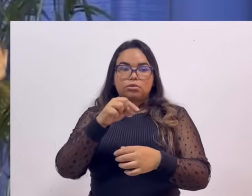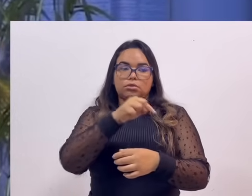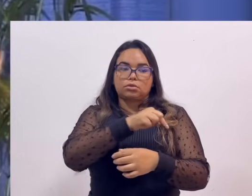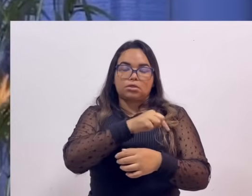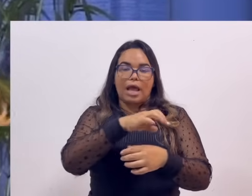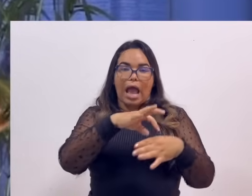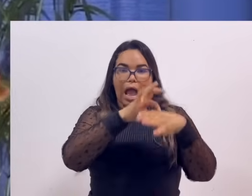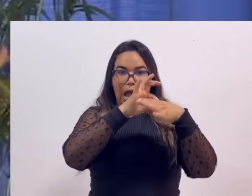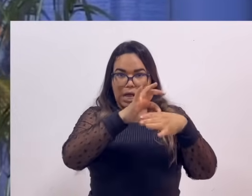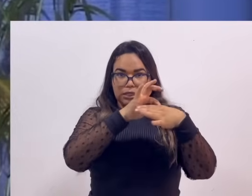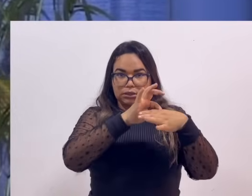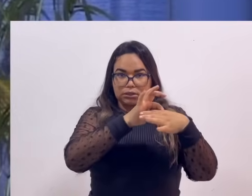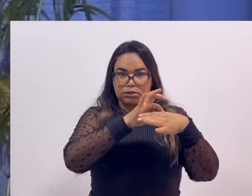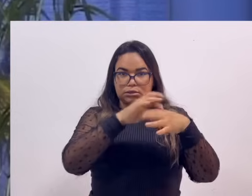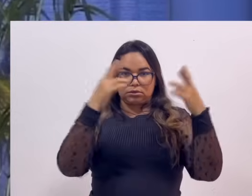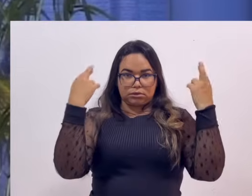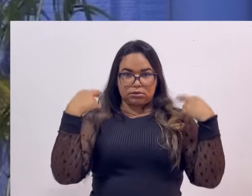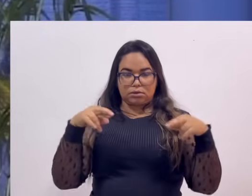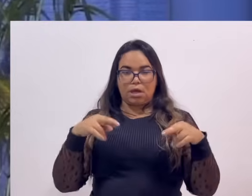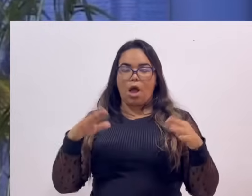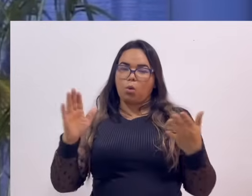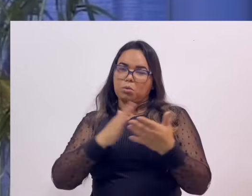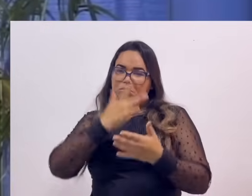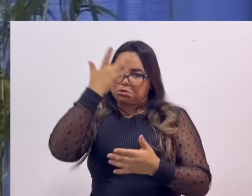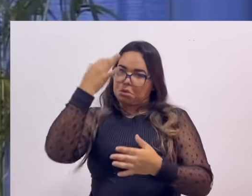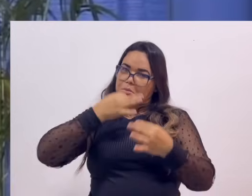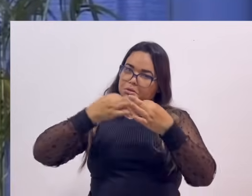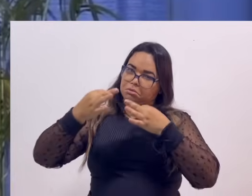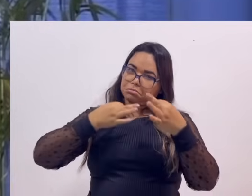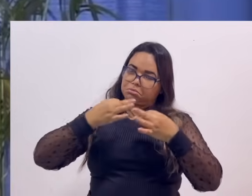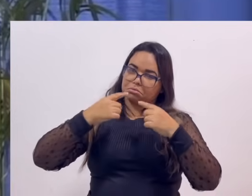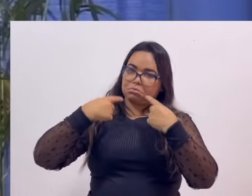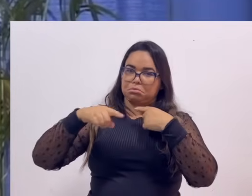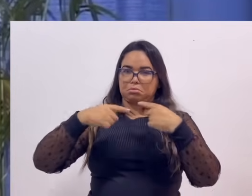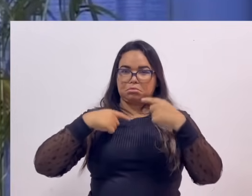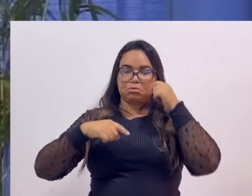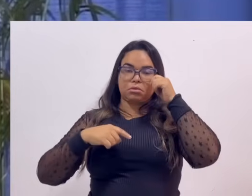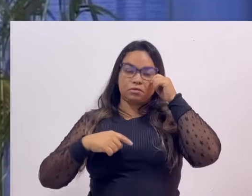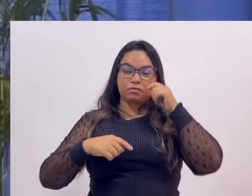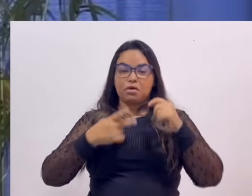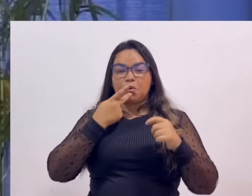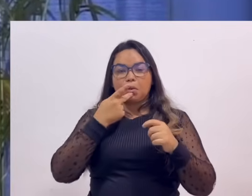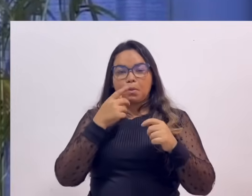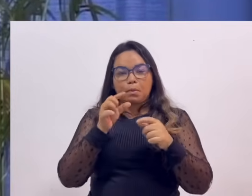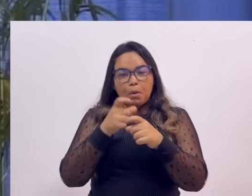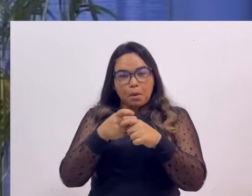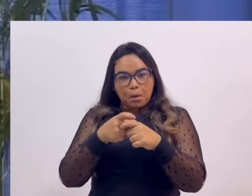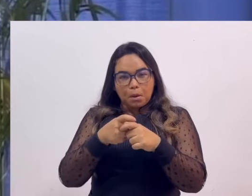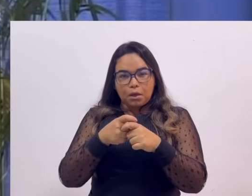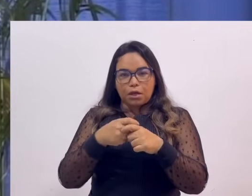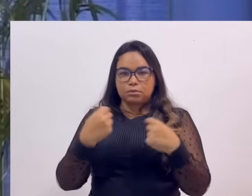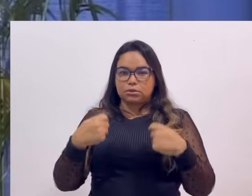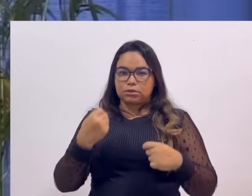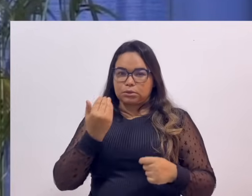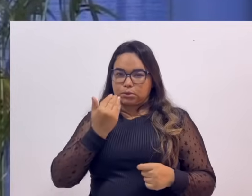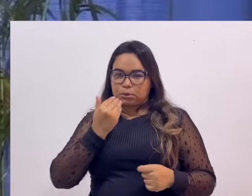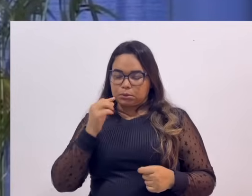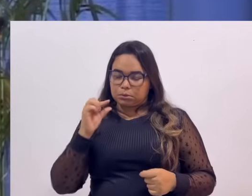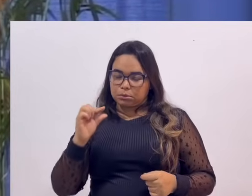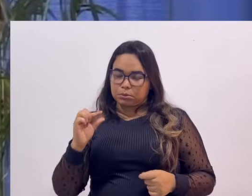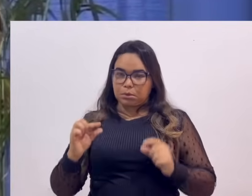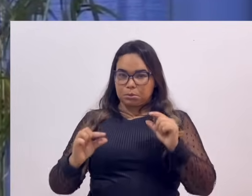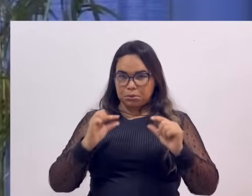porção como parte cerimonial mas os críticos nos dizem que era do tamanho de uma ervilha e ele tinha que comer